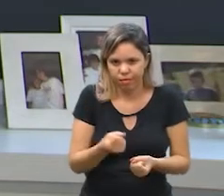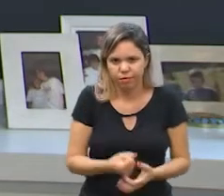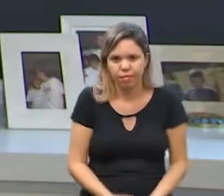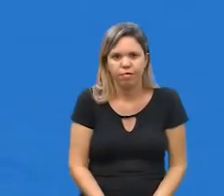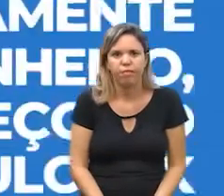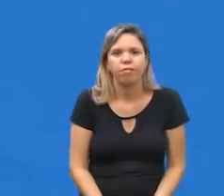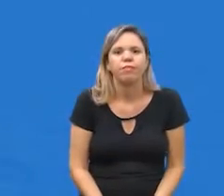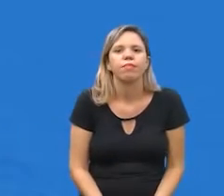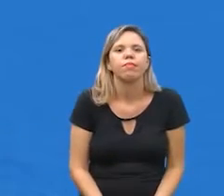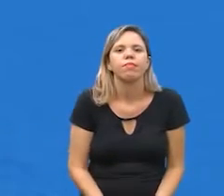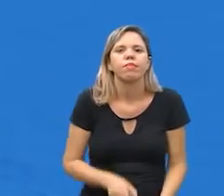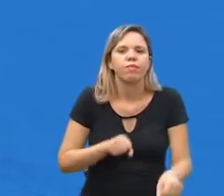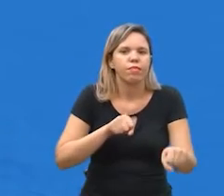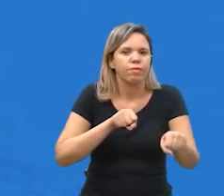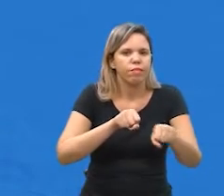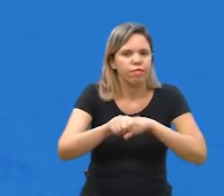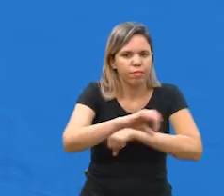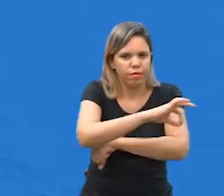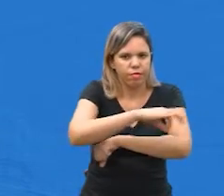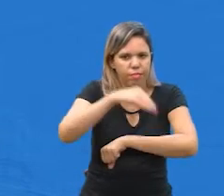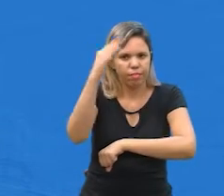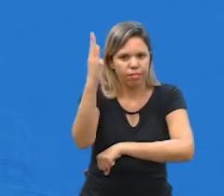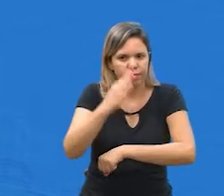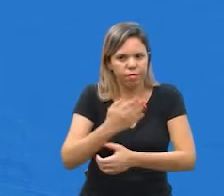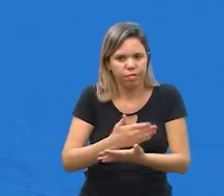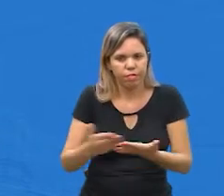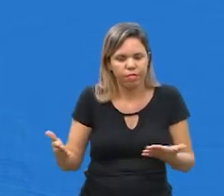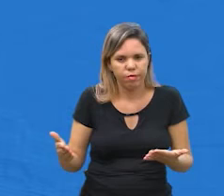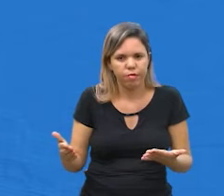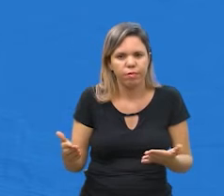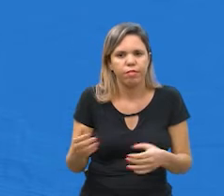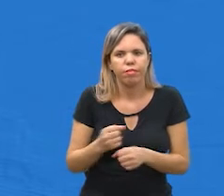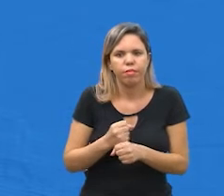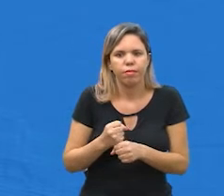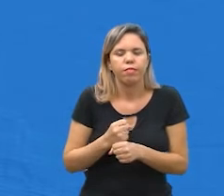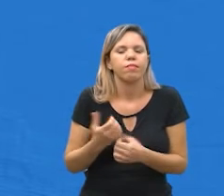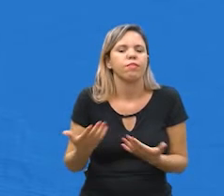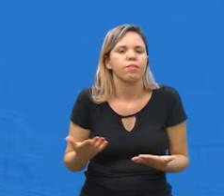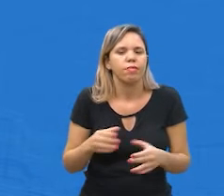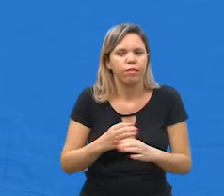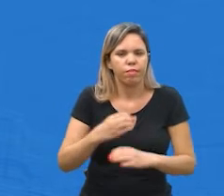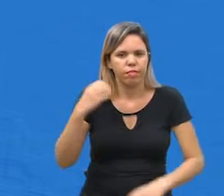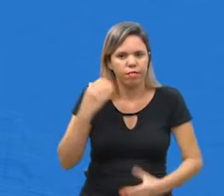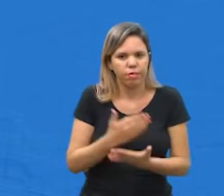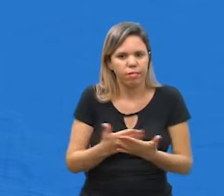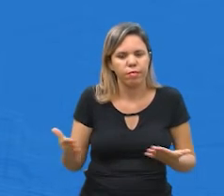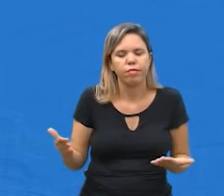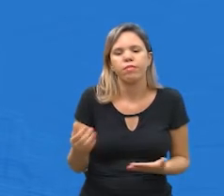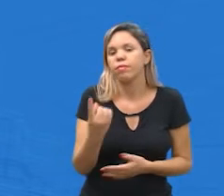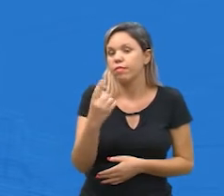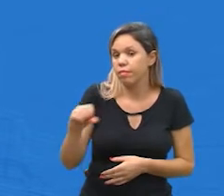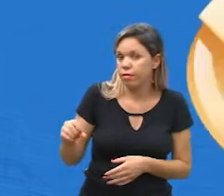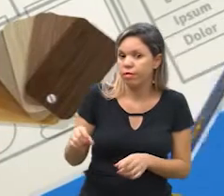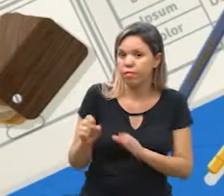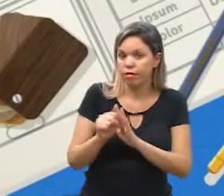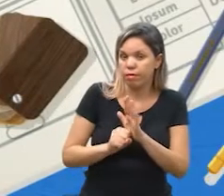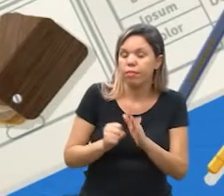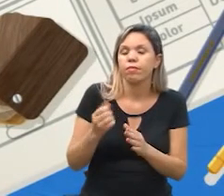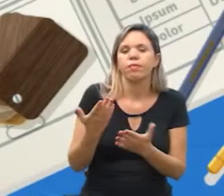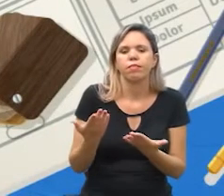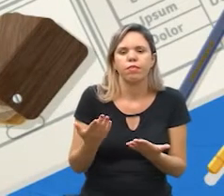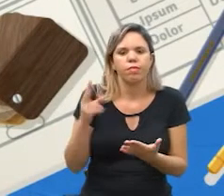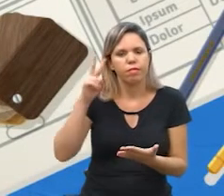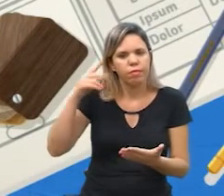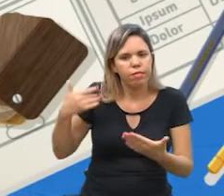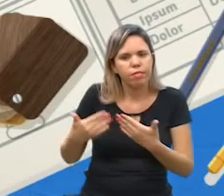bora! A formação de arquiteto no Brasil começou paralelamente à de engenheiro. No começo do século XIX, a